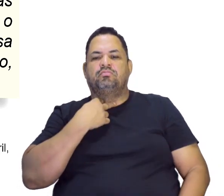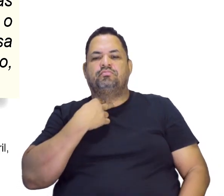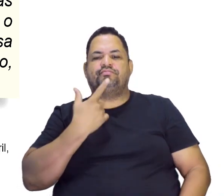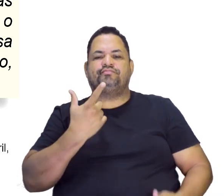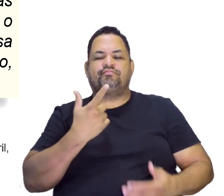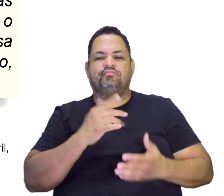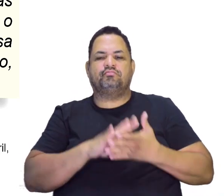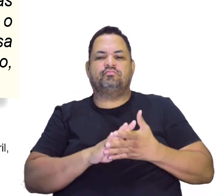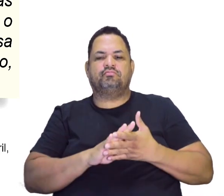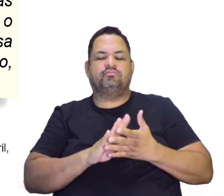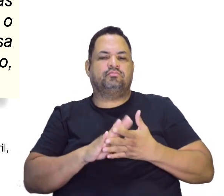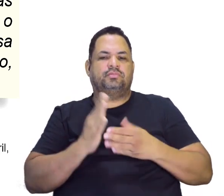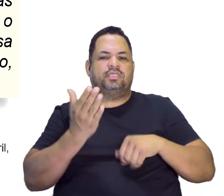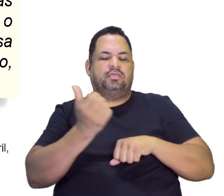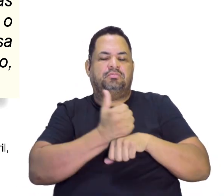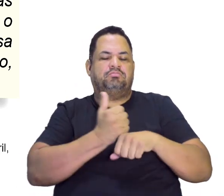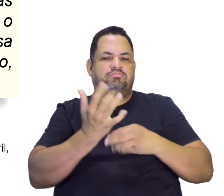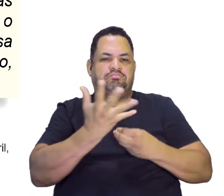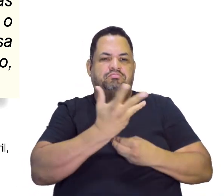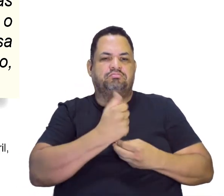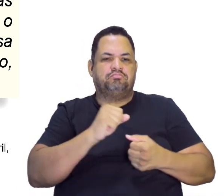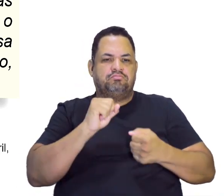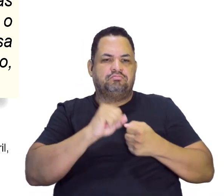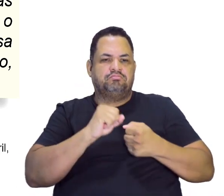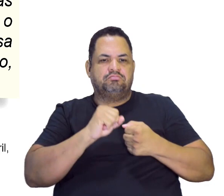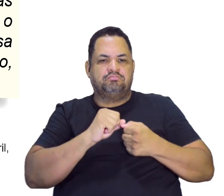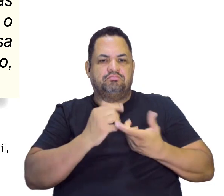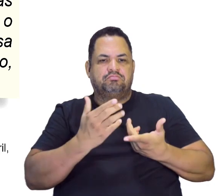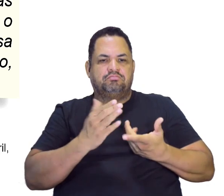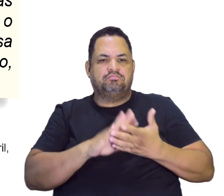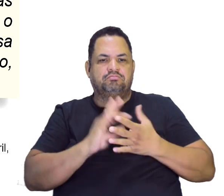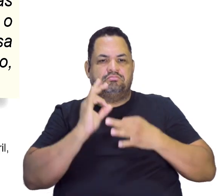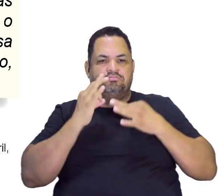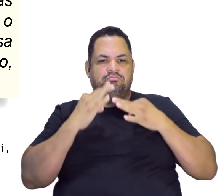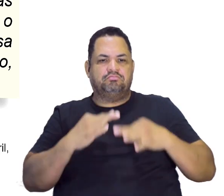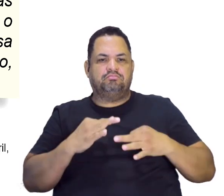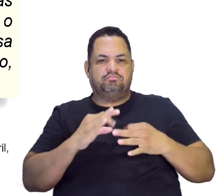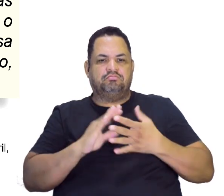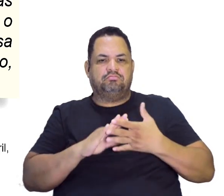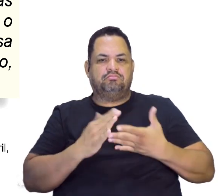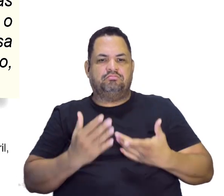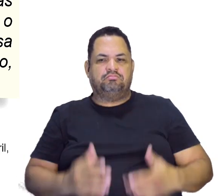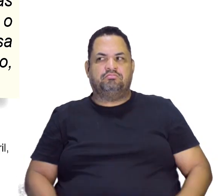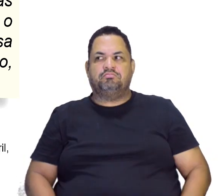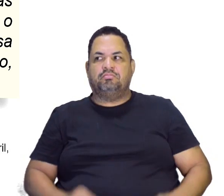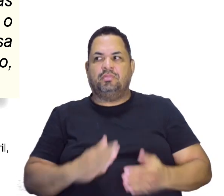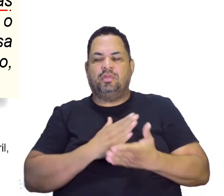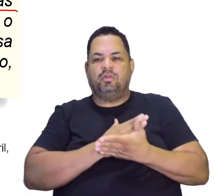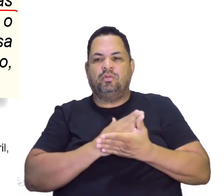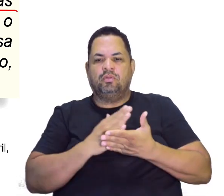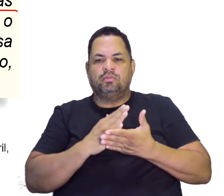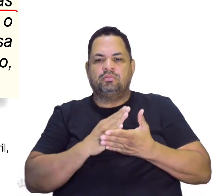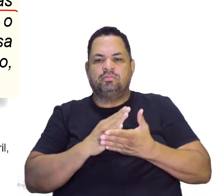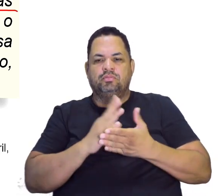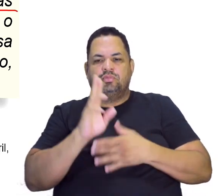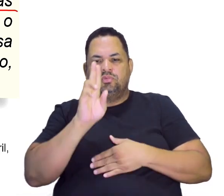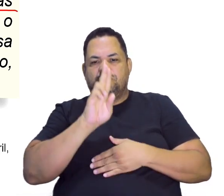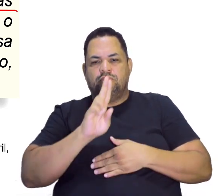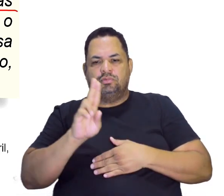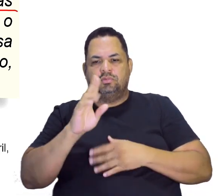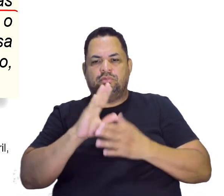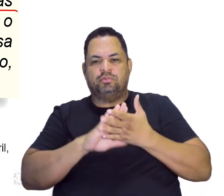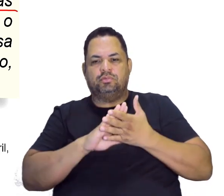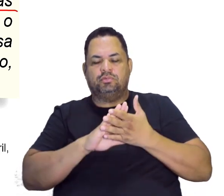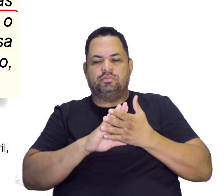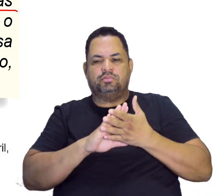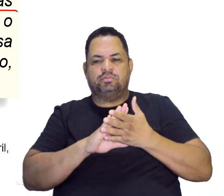jeito nenhum senão você não era artista você não tava fazendo nada que prestasse Então ela se vingou passando essas cores